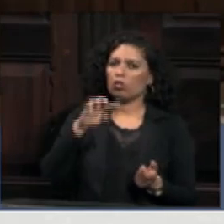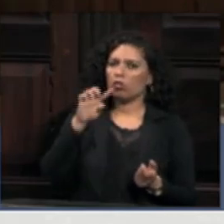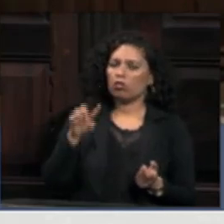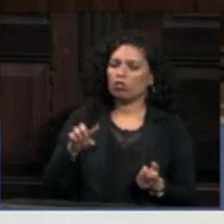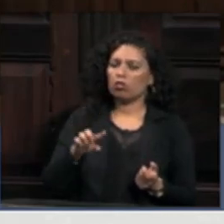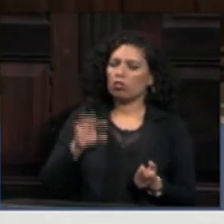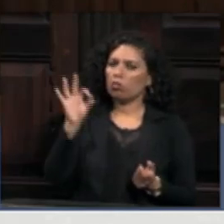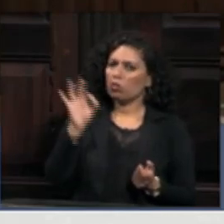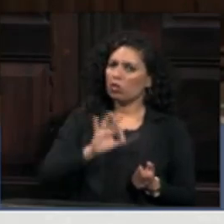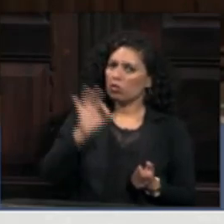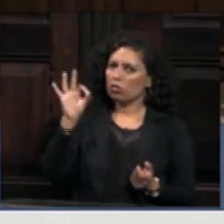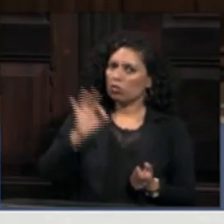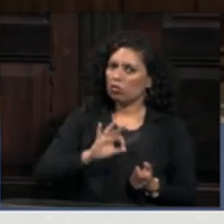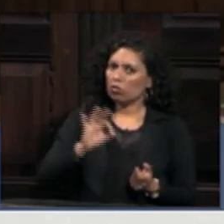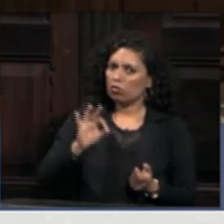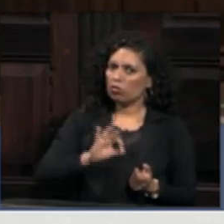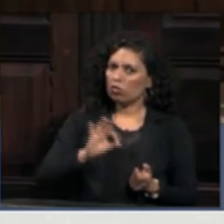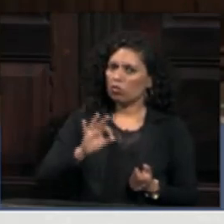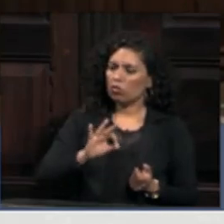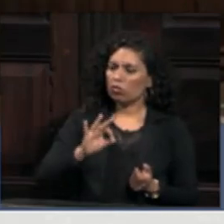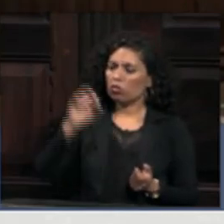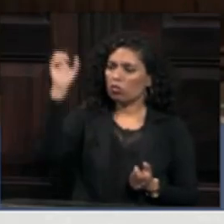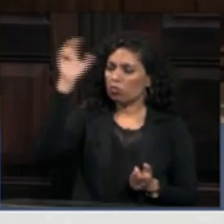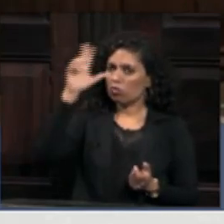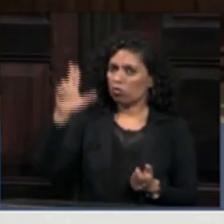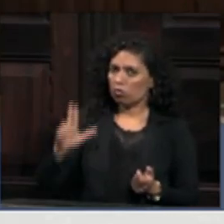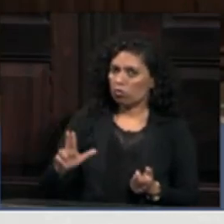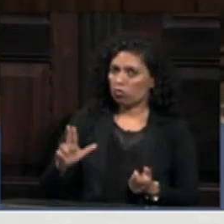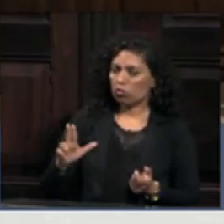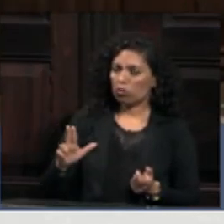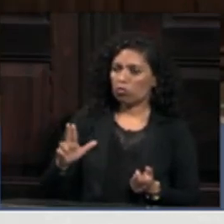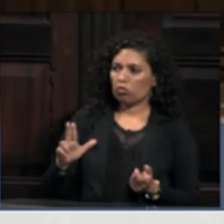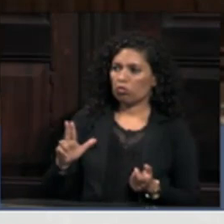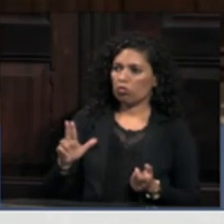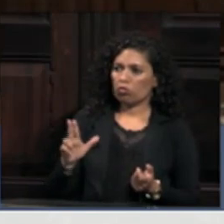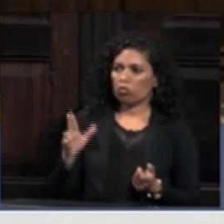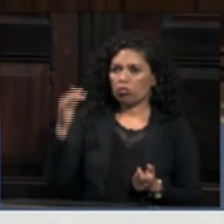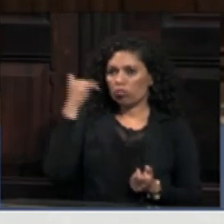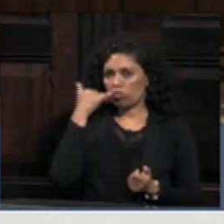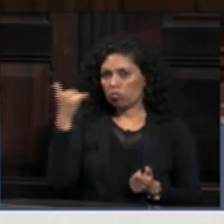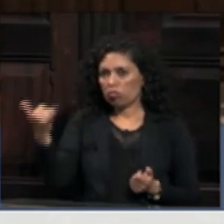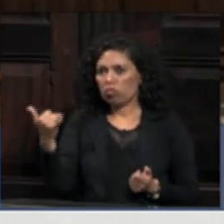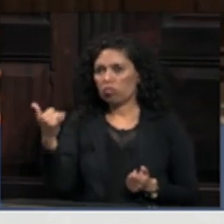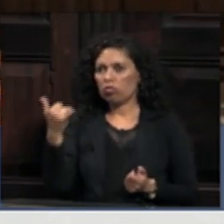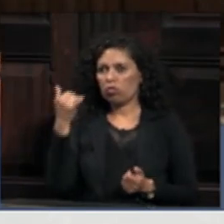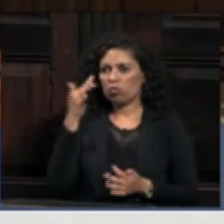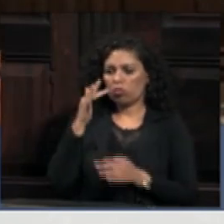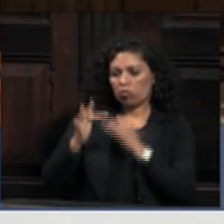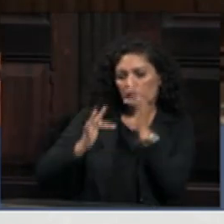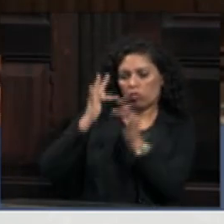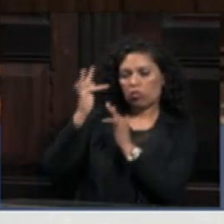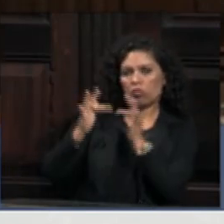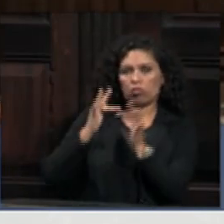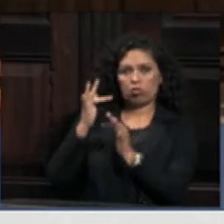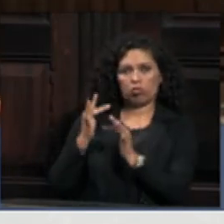percentuais sobre energia e telecomunicação, que são hoje